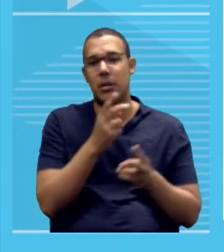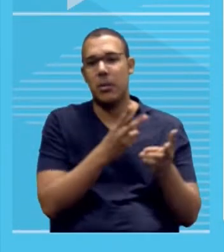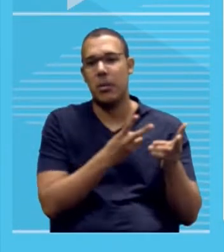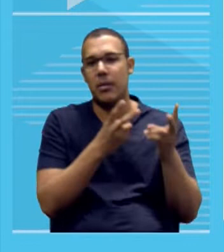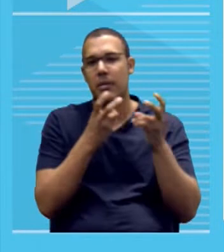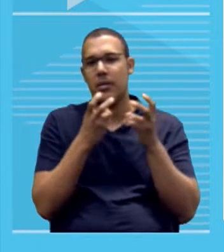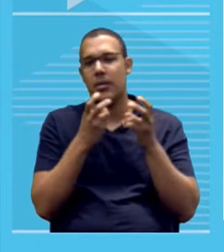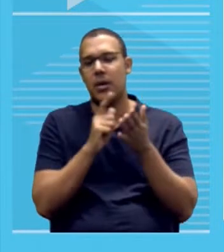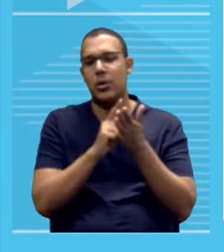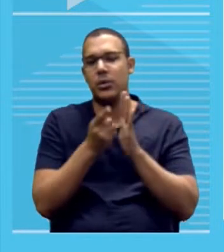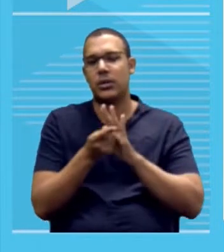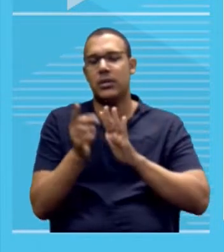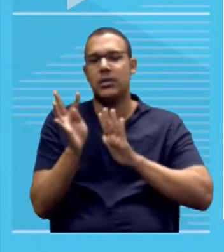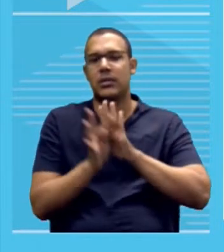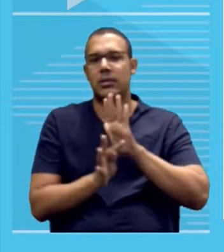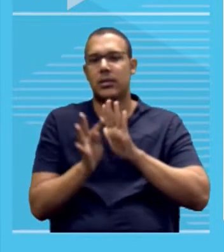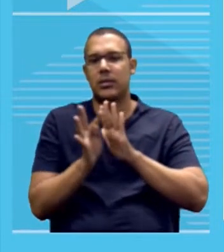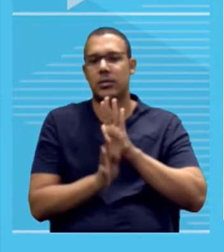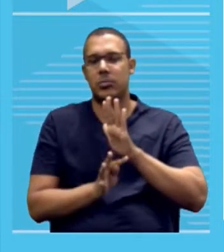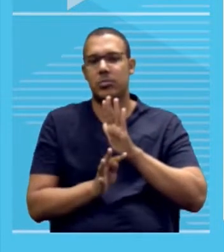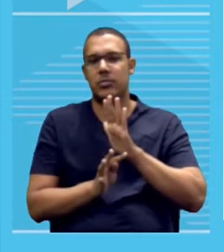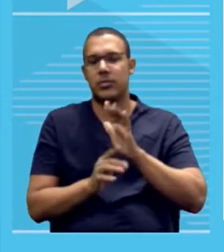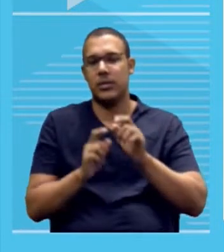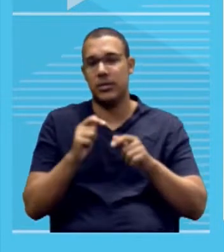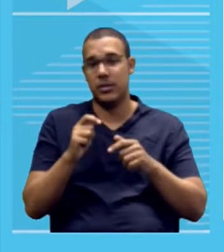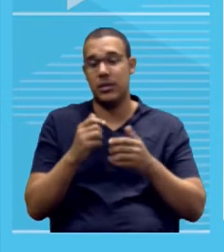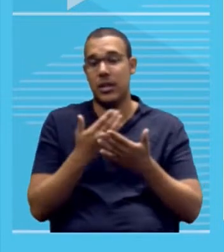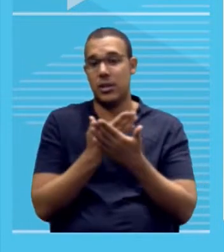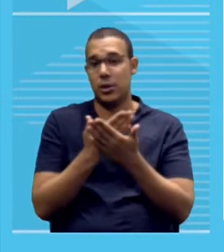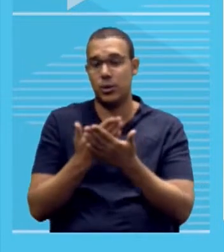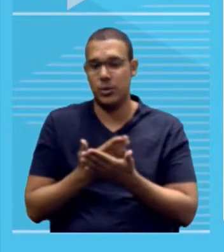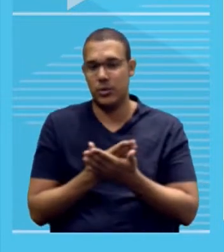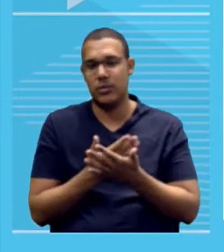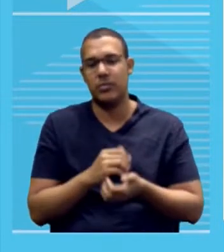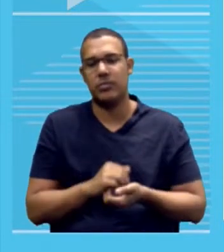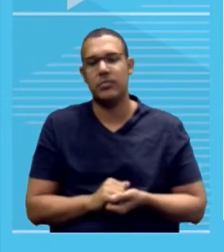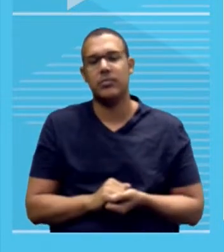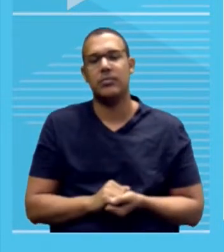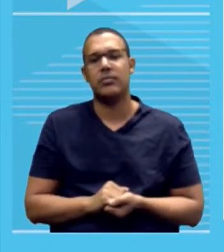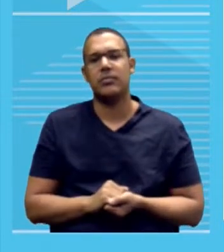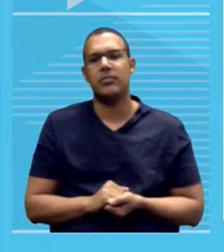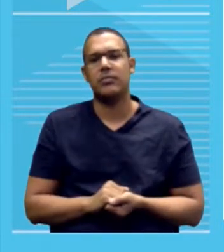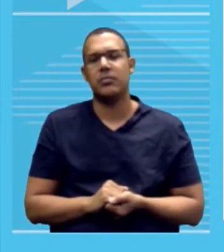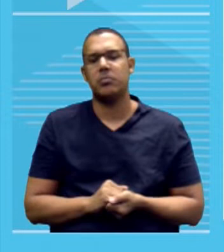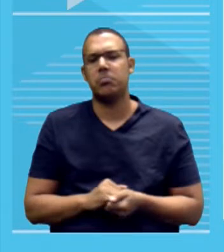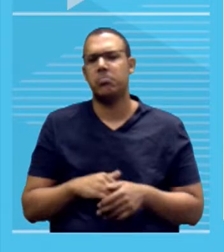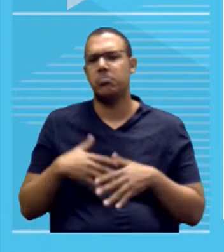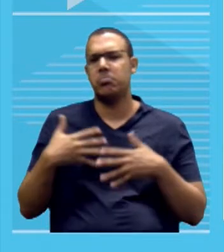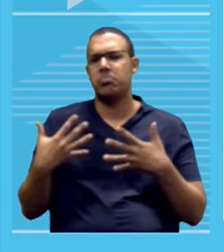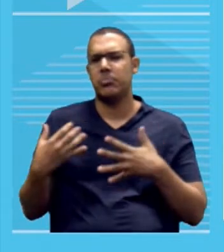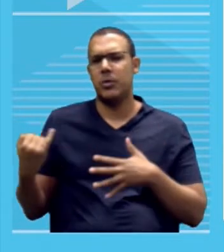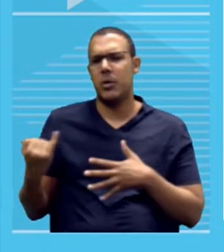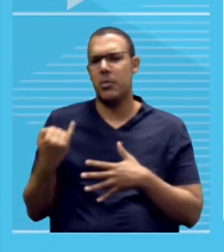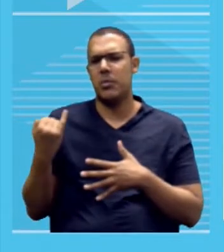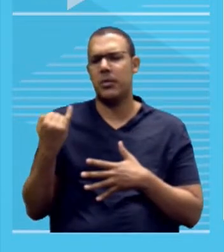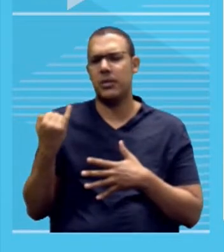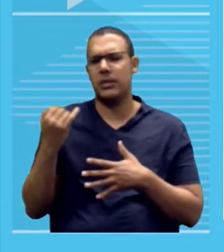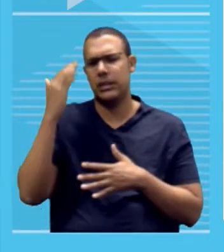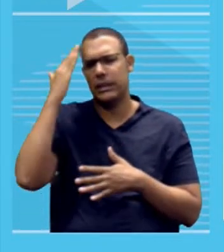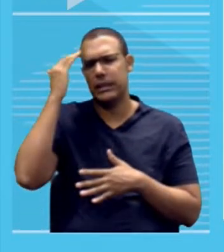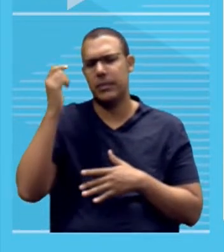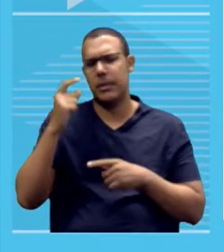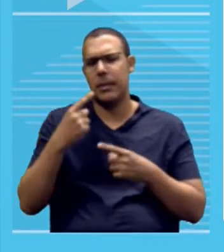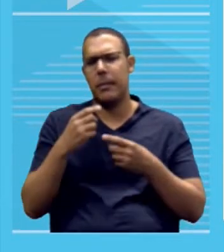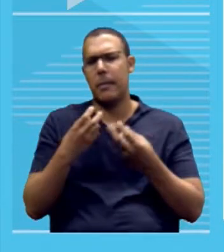Qual é o gênero textual que você está trabalhando Ok Isso é a importância da gente saber isso a